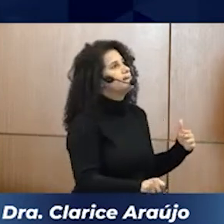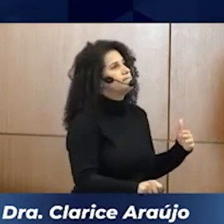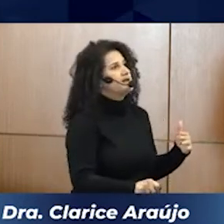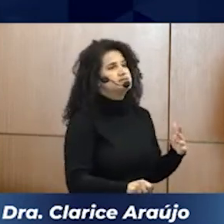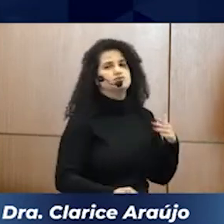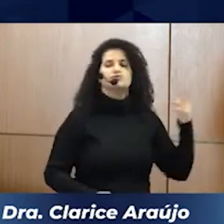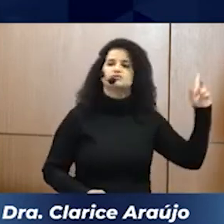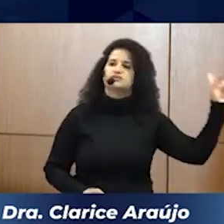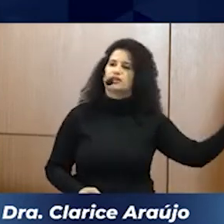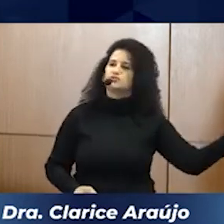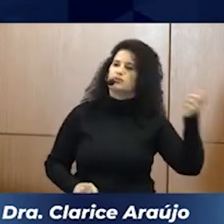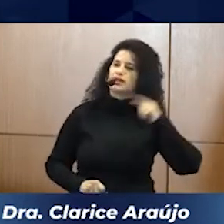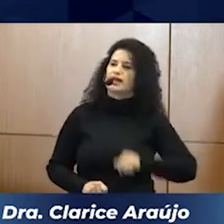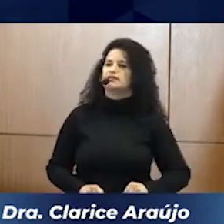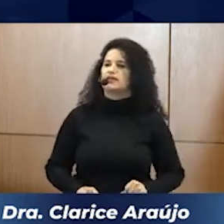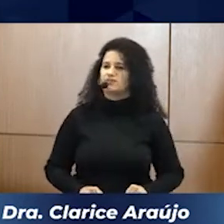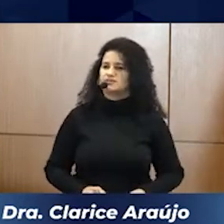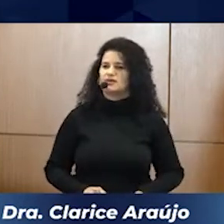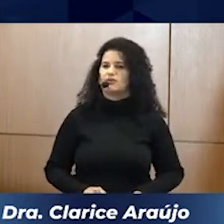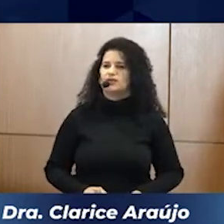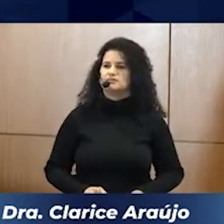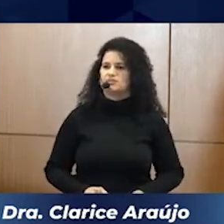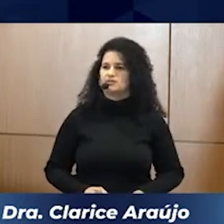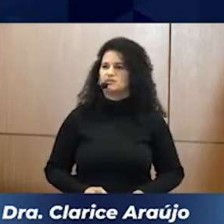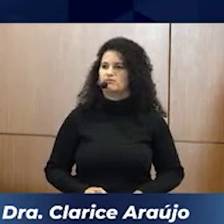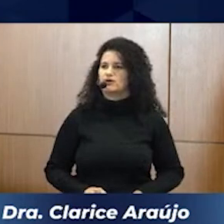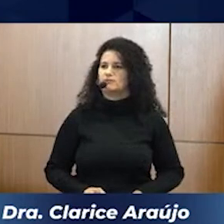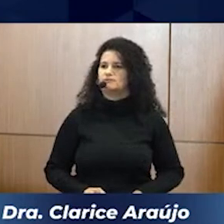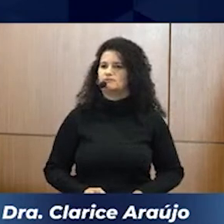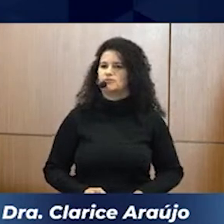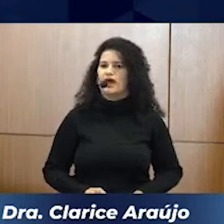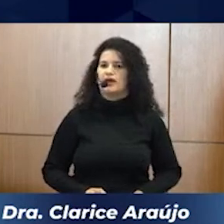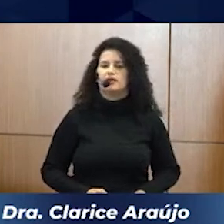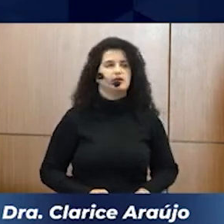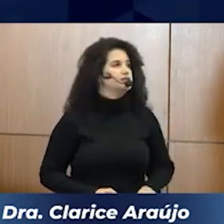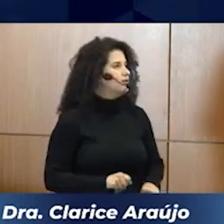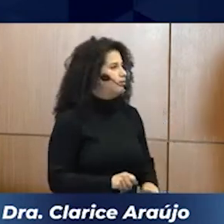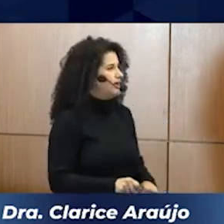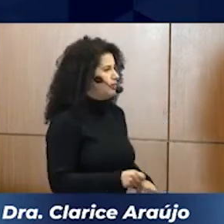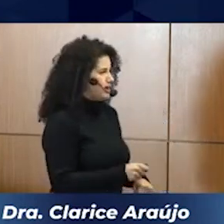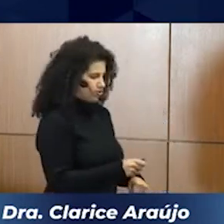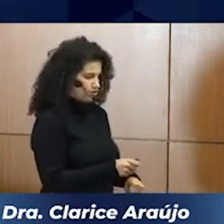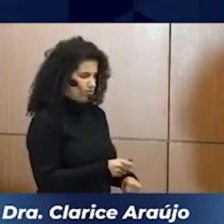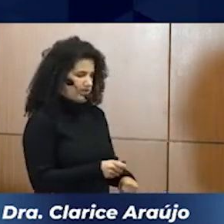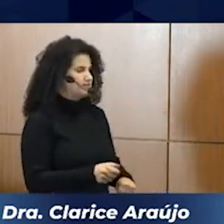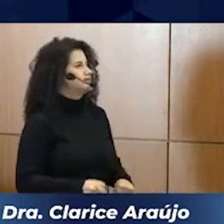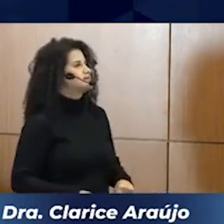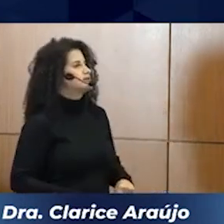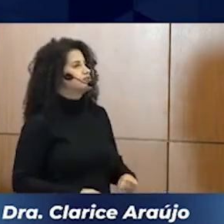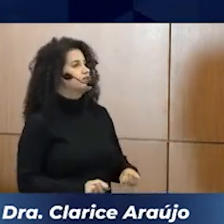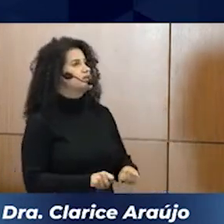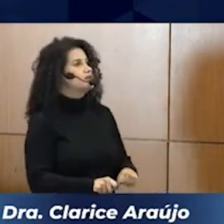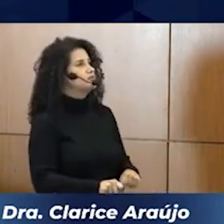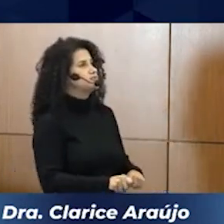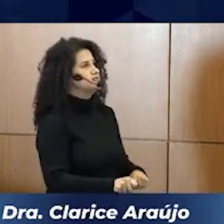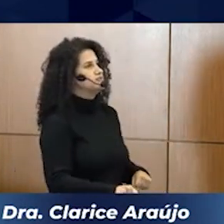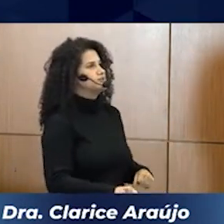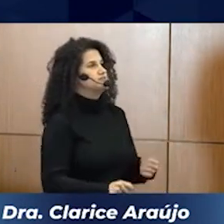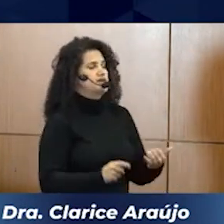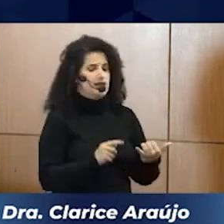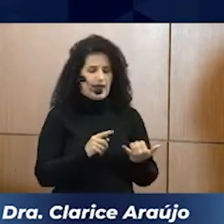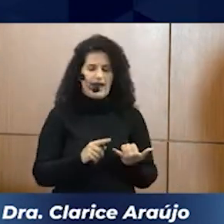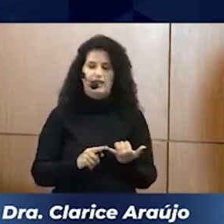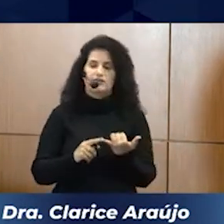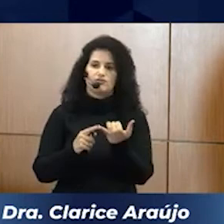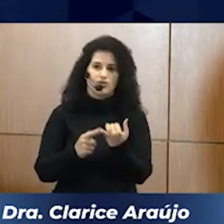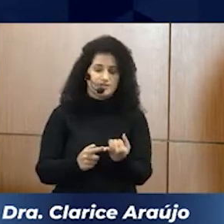diâmetro, mais estudos tem sobre aquela intervenção ali específica. Tá? Então, é um artigo bem interessante que, inclusive,